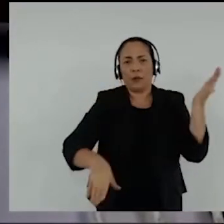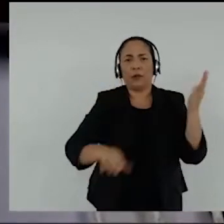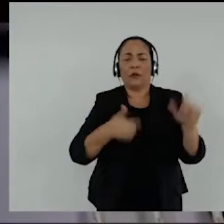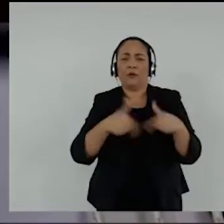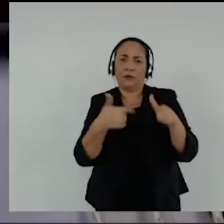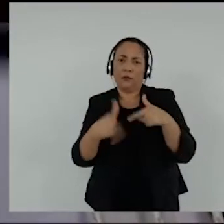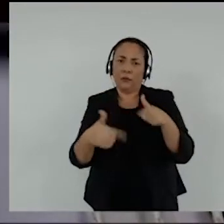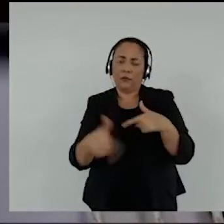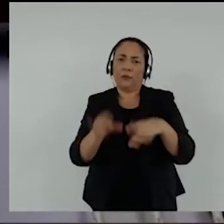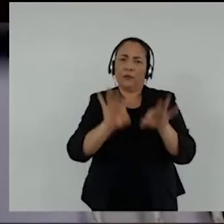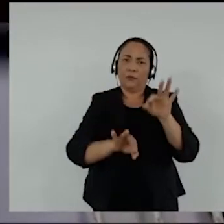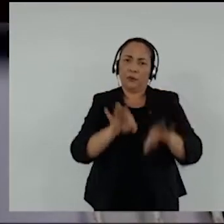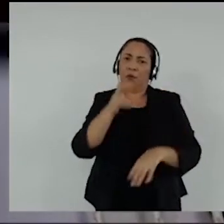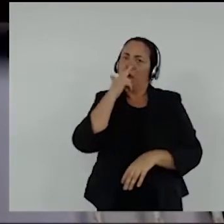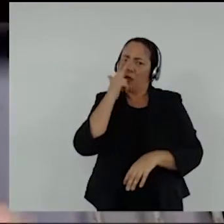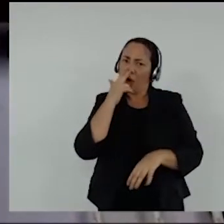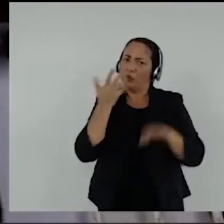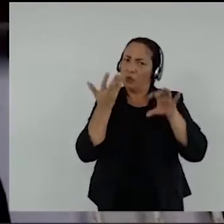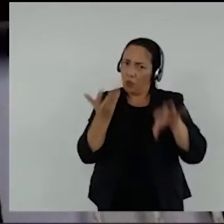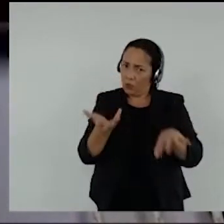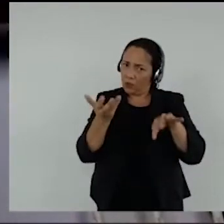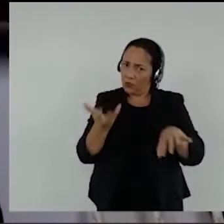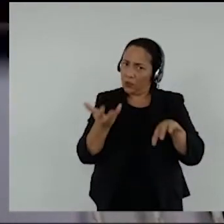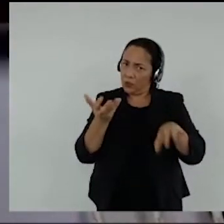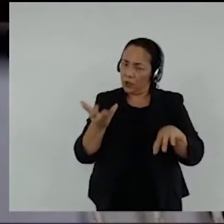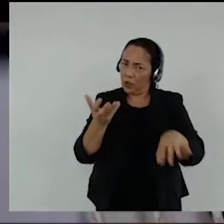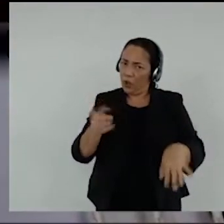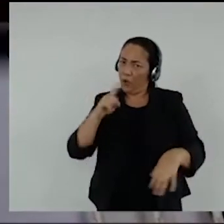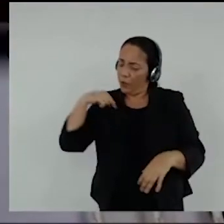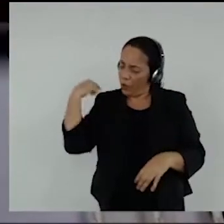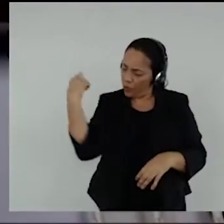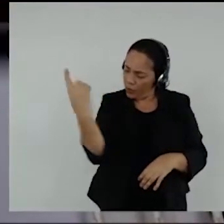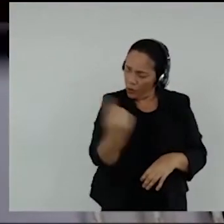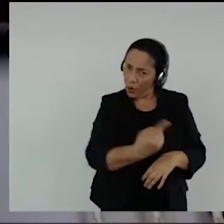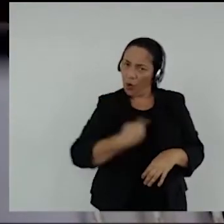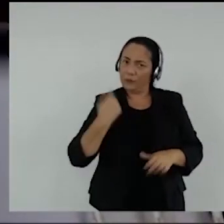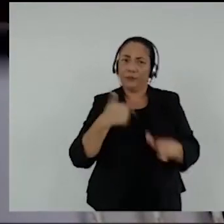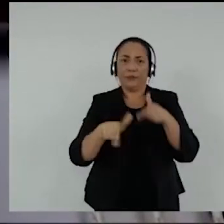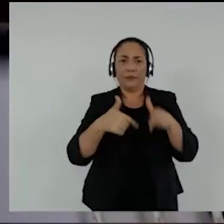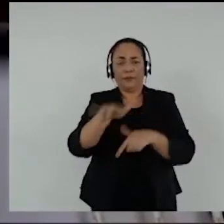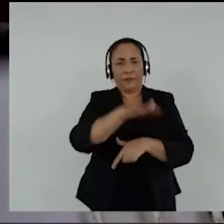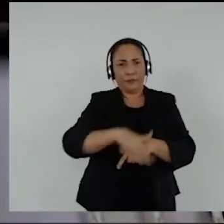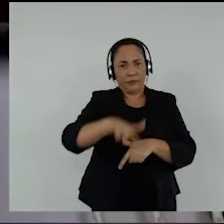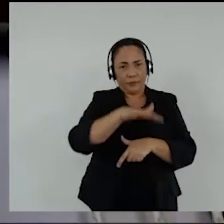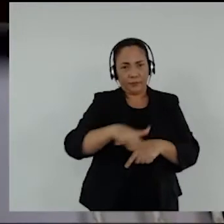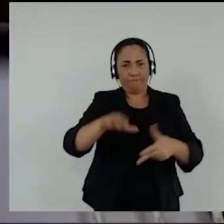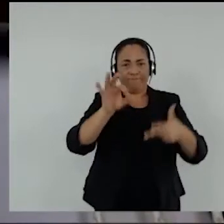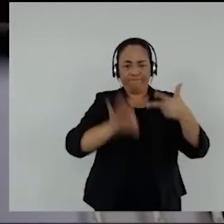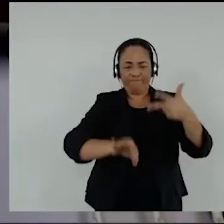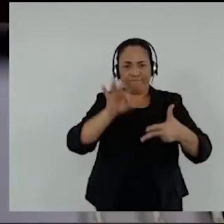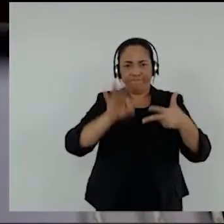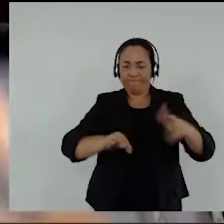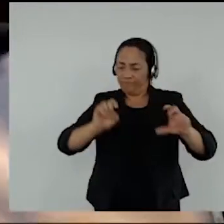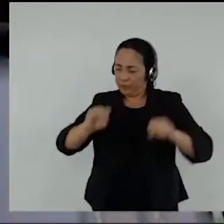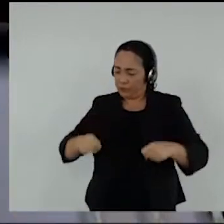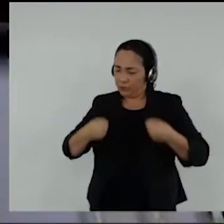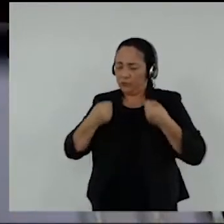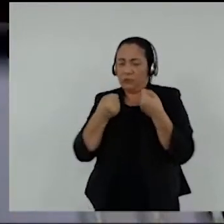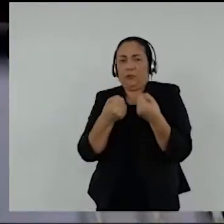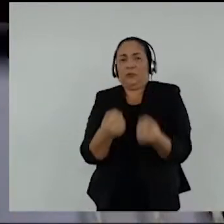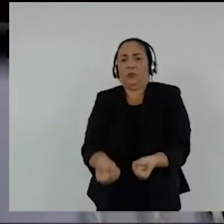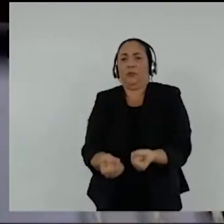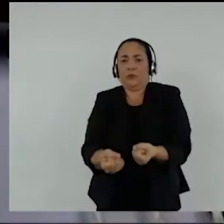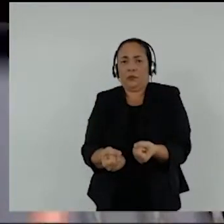que o Congresso Nacional e nós, ali, pensadores do direito, né, deveríamos nos esforçar para produzir